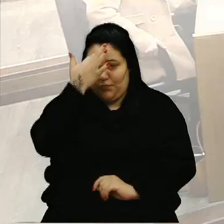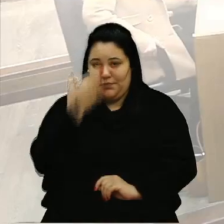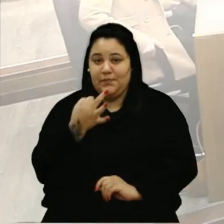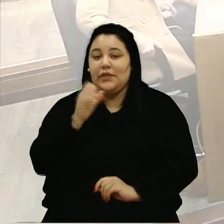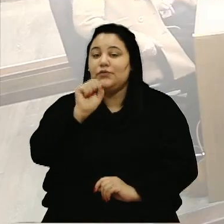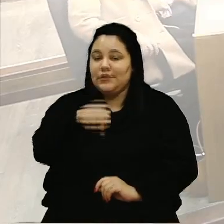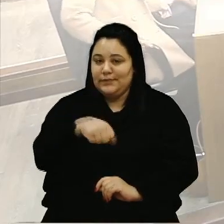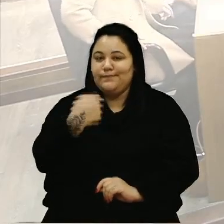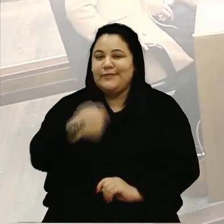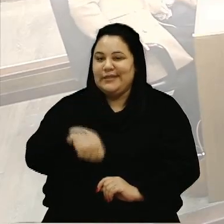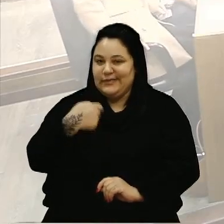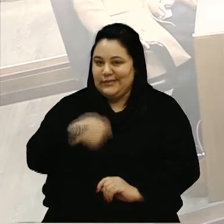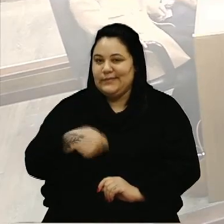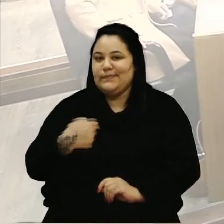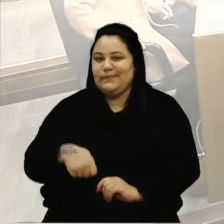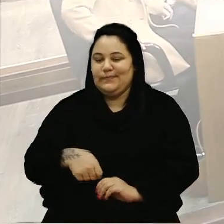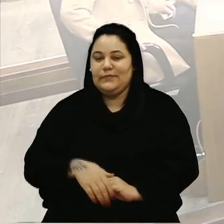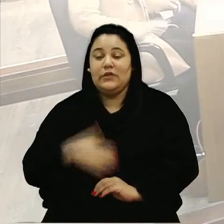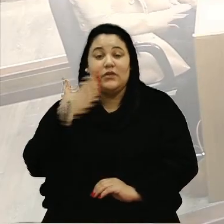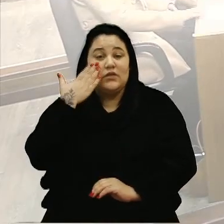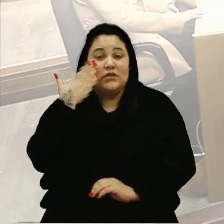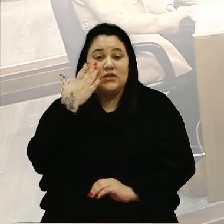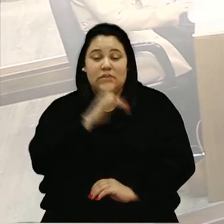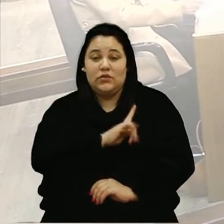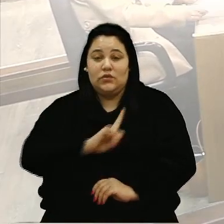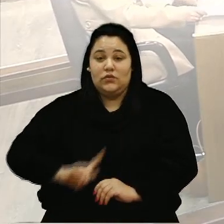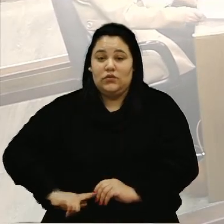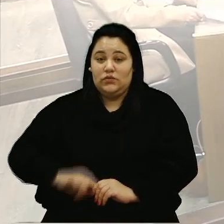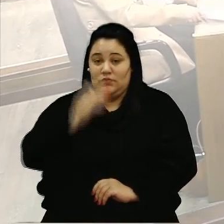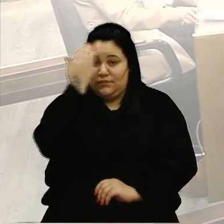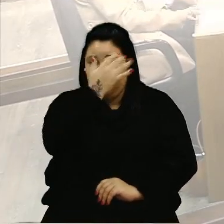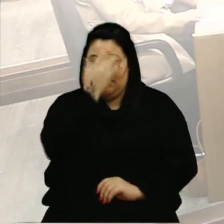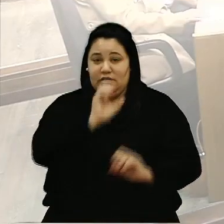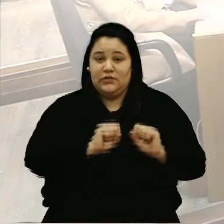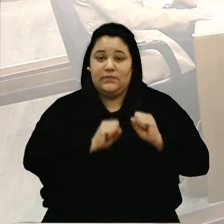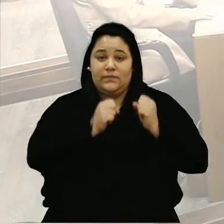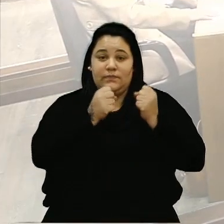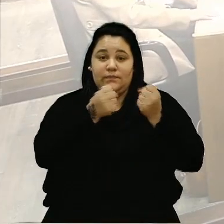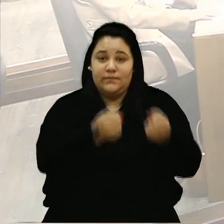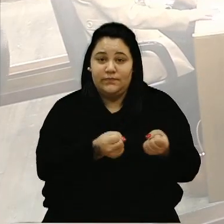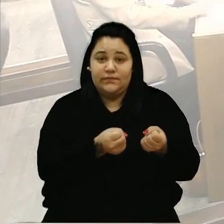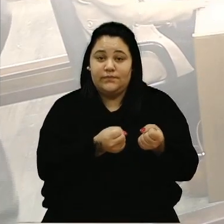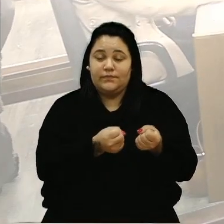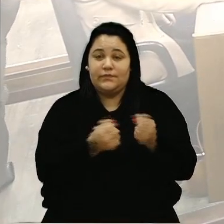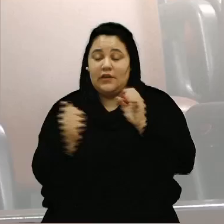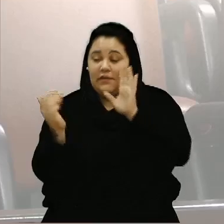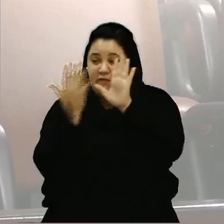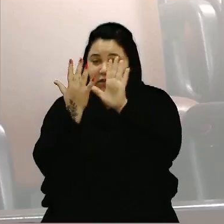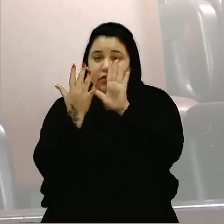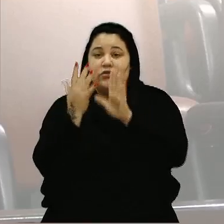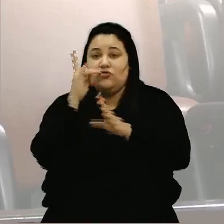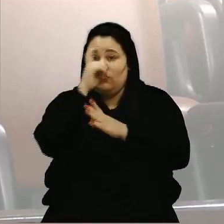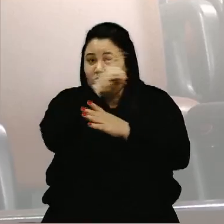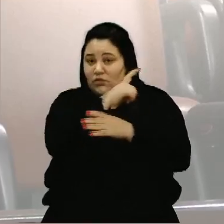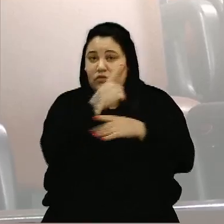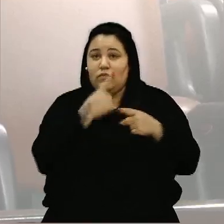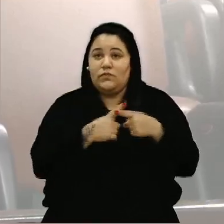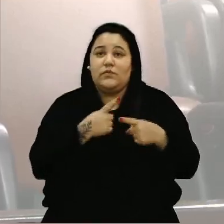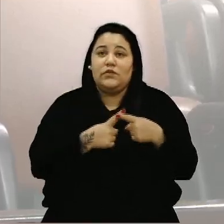necessidade. Sei que o governador está fazendo um grande esforço porque está passando por dificuldade devido